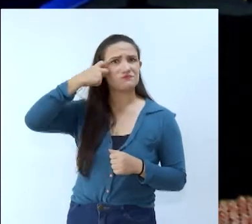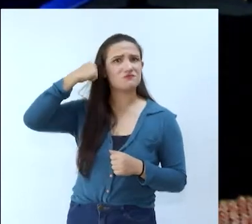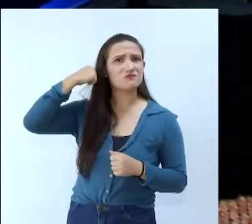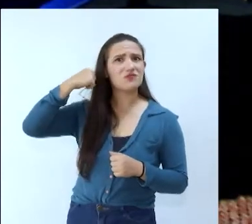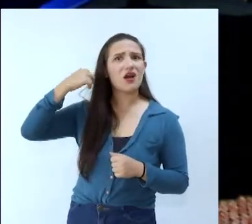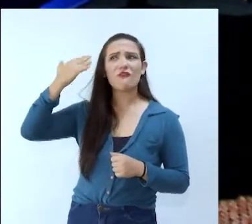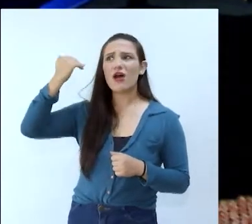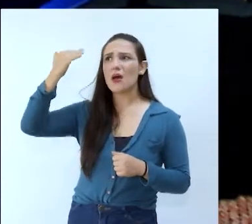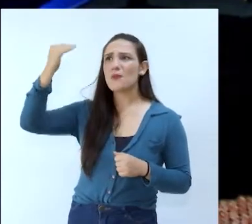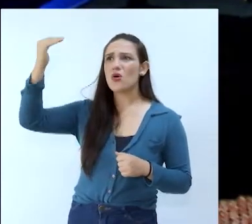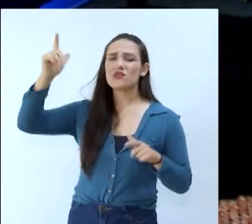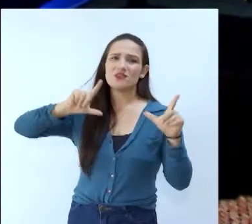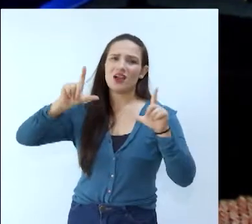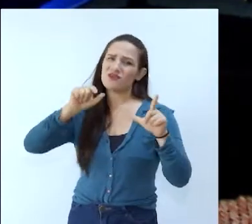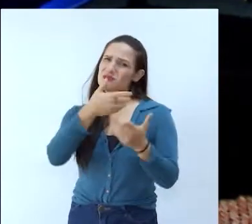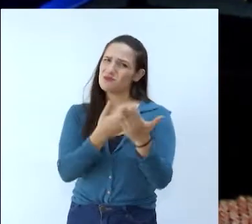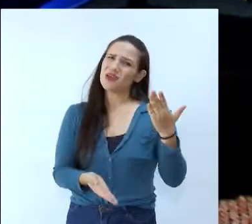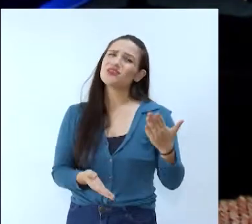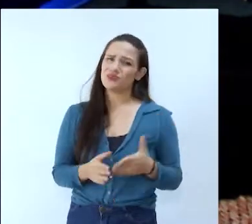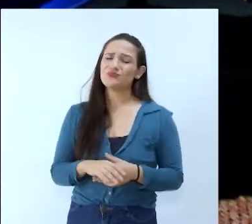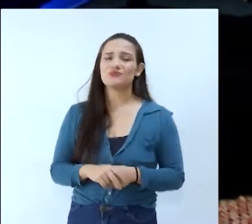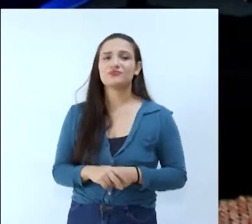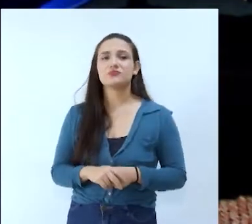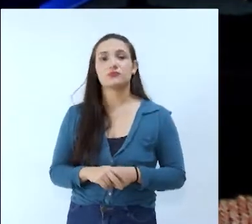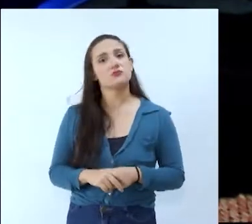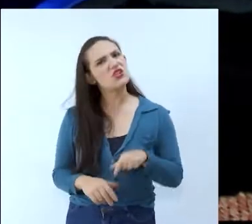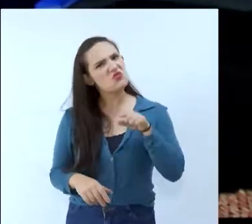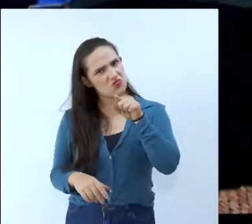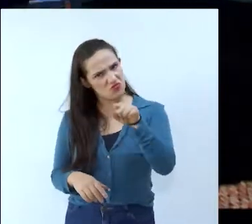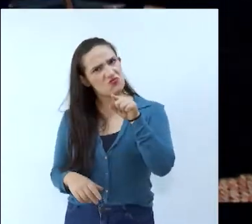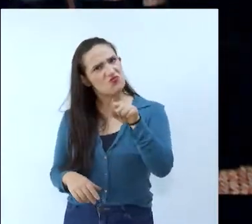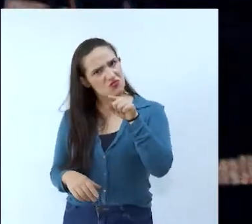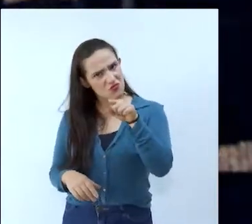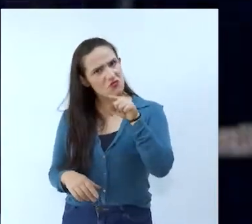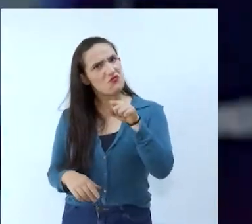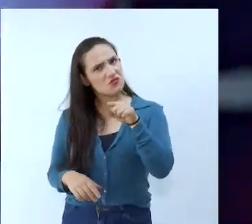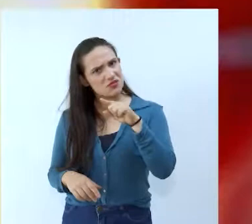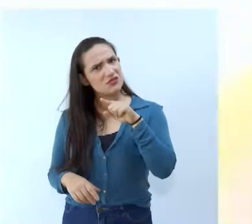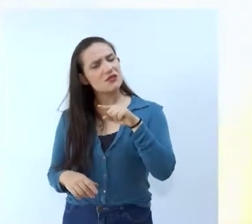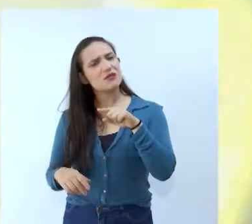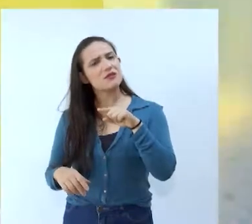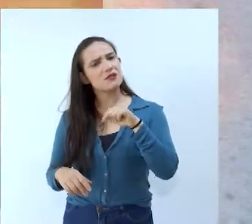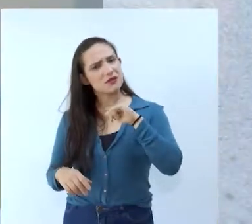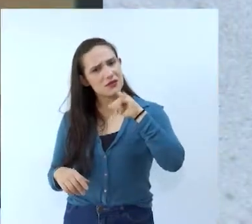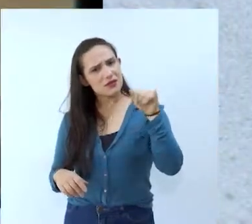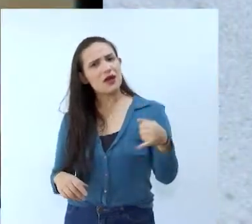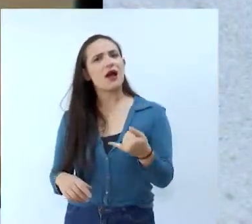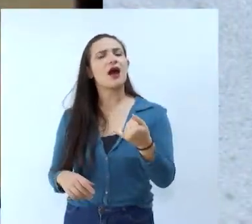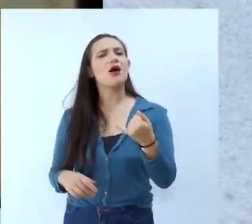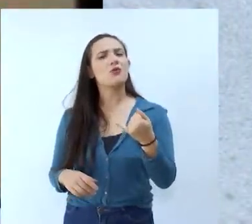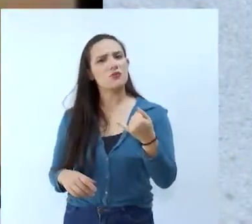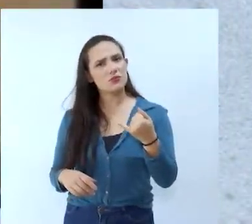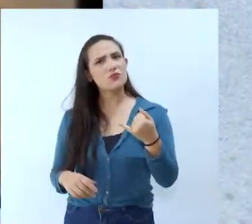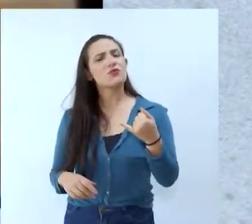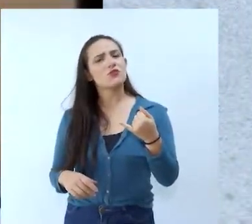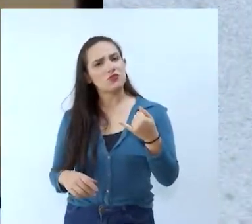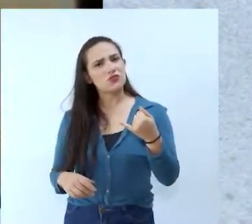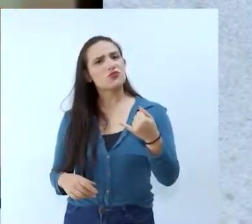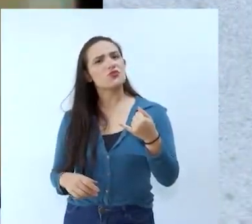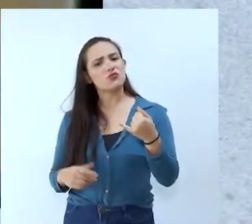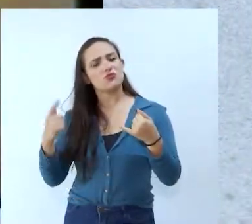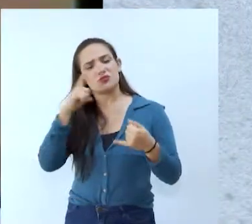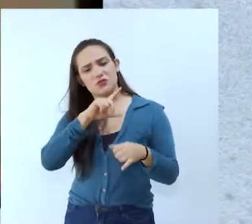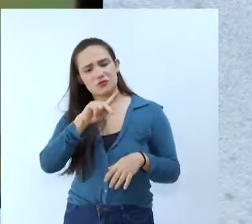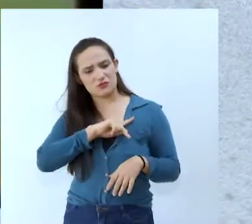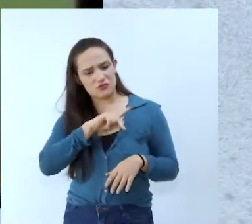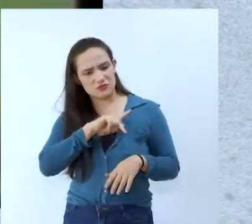anos não ganhava nem o Campeonato Paulista. Foi ganhar em 93. Nós disputamos o Campeonato Paulista em 86, final do Campeonato Paulista. Contra a Inter? Contra a Inter de Limeira. Nem me fala desse jogo.